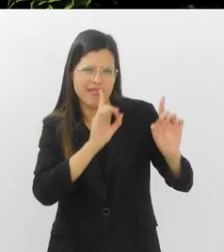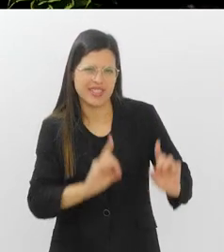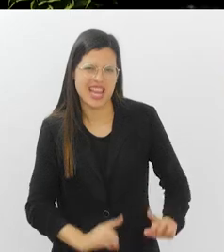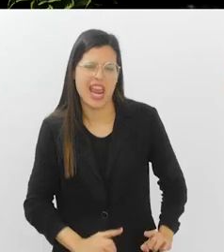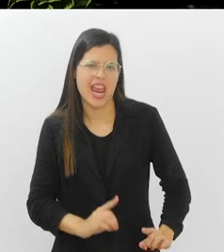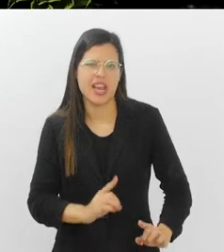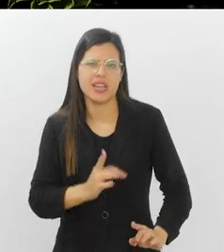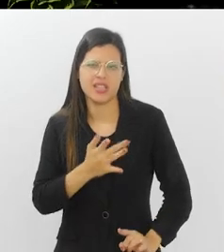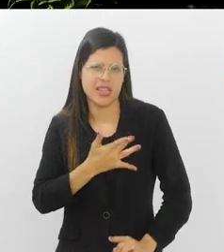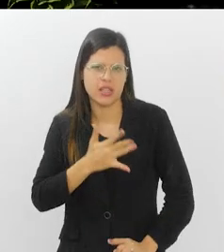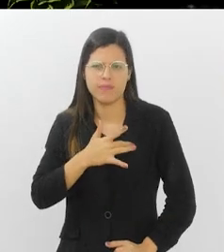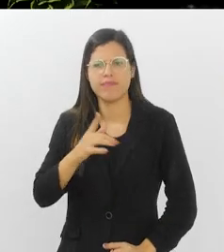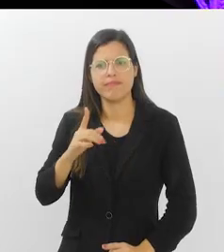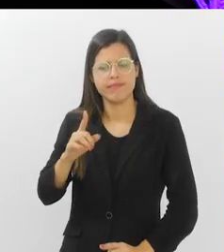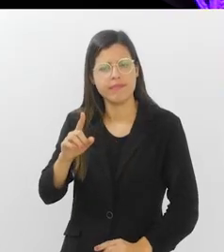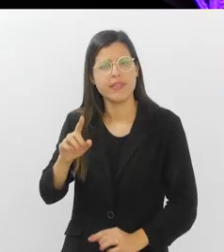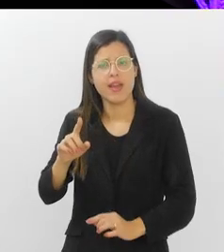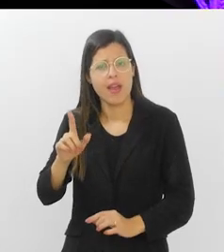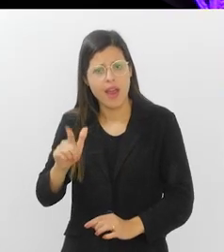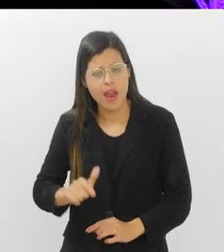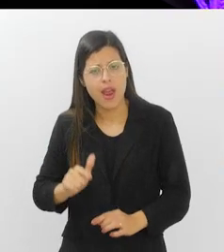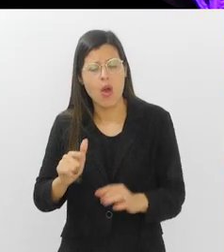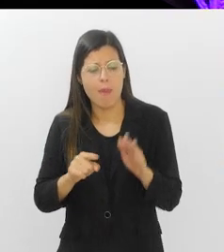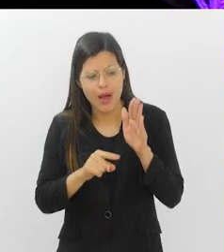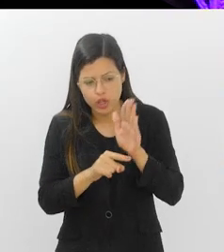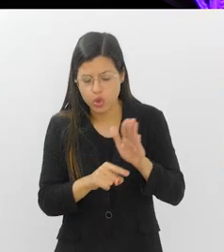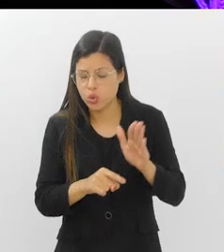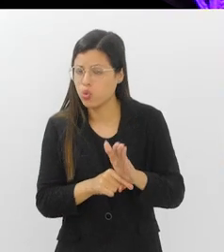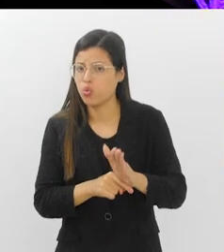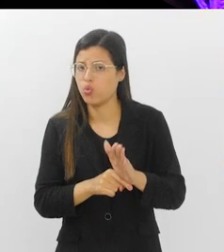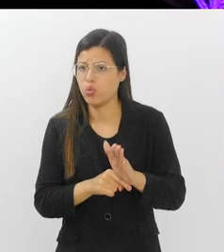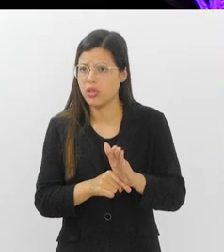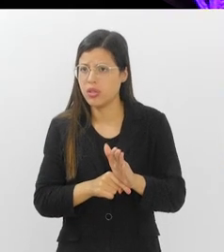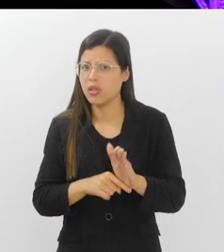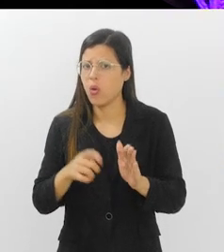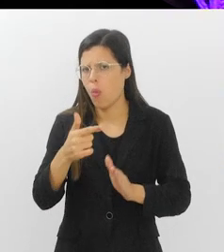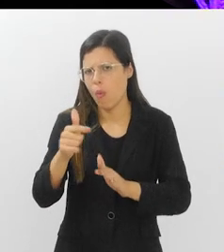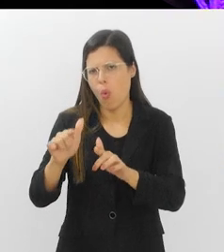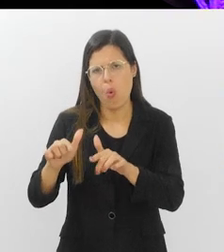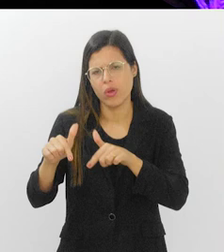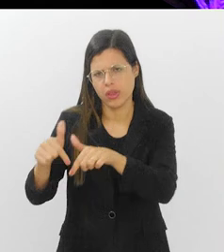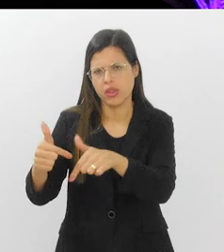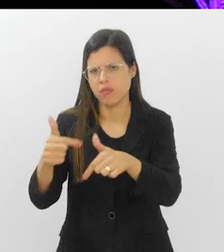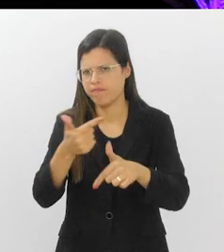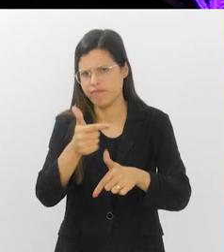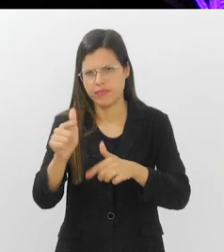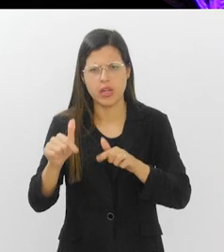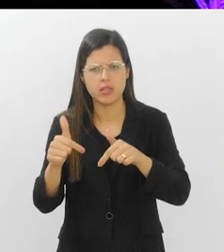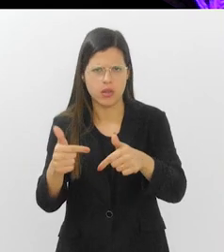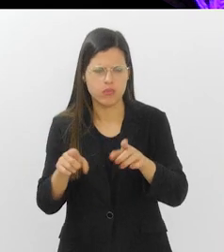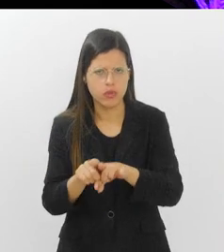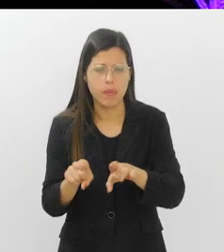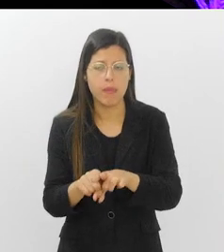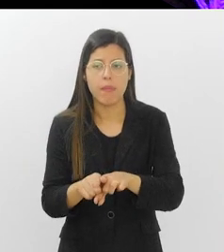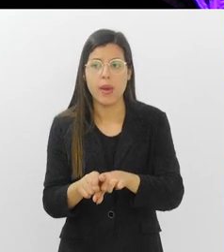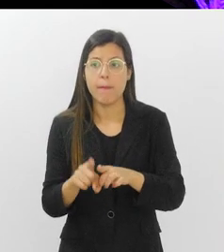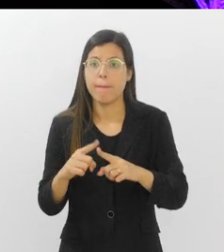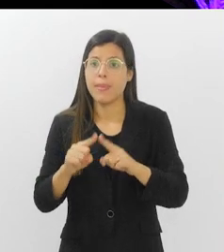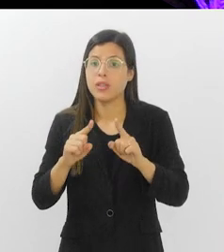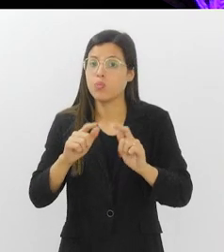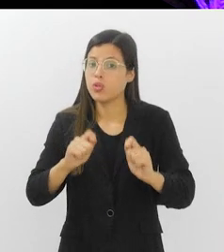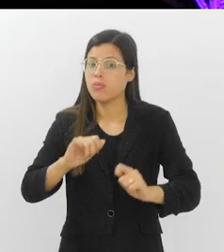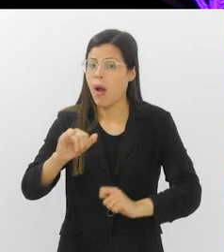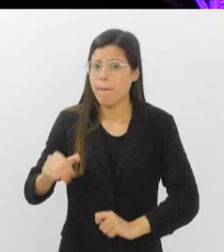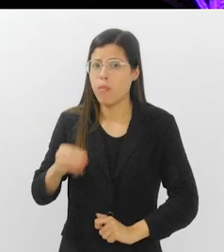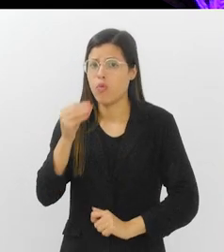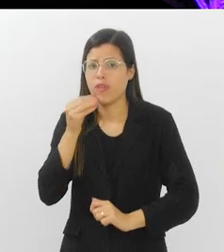sim é uma uma porta necessária assim como outras outras ações afirmativas mas que eu acho que a gente pode